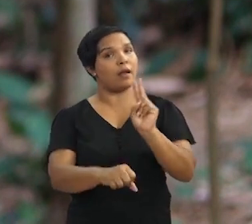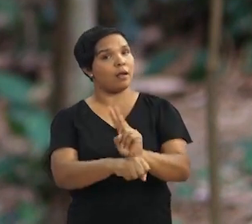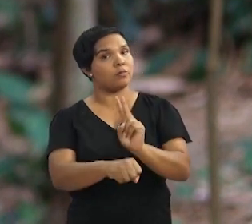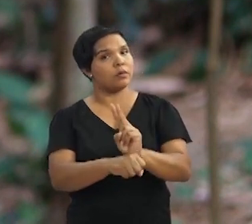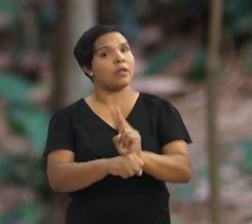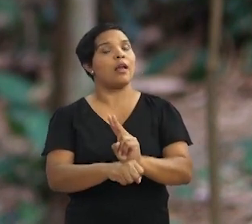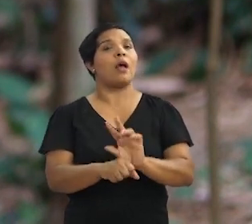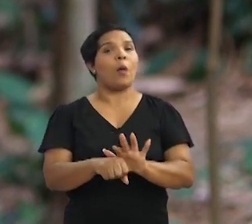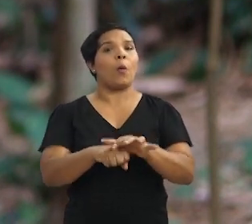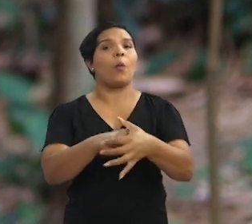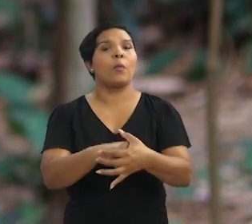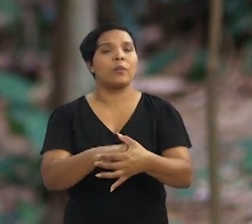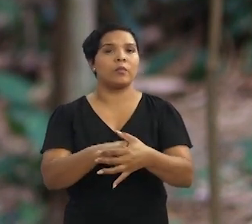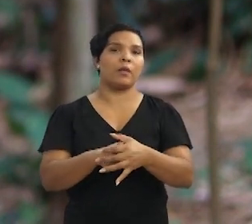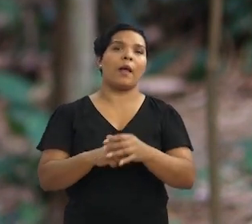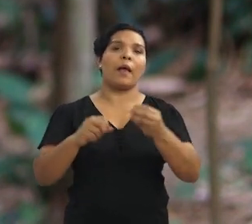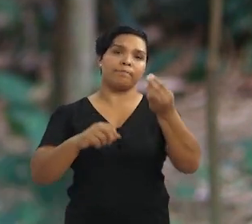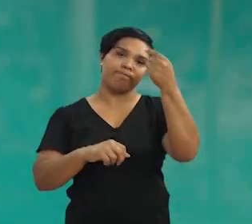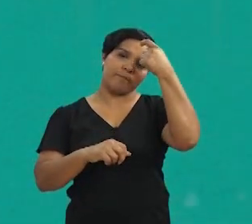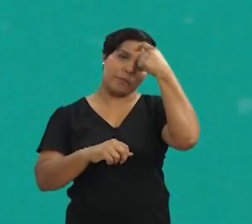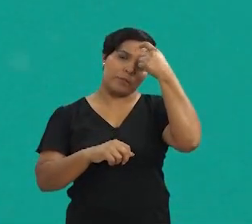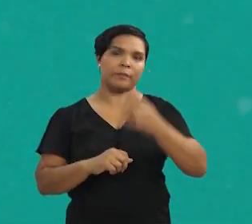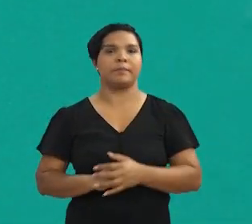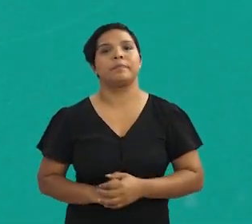para contribuir com a preservação dessas memórias.